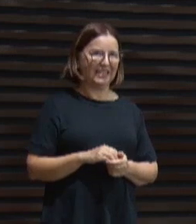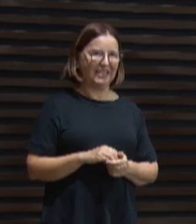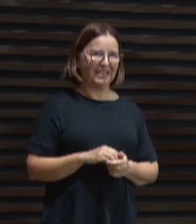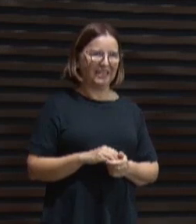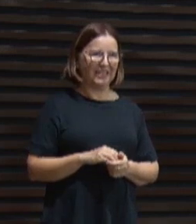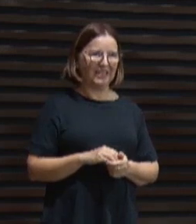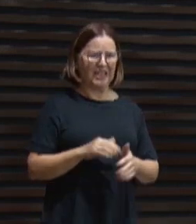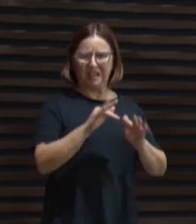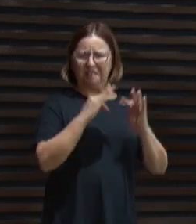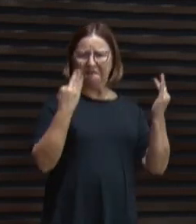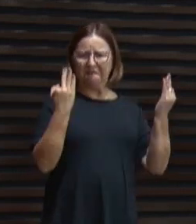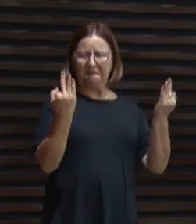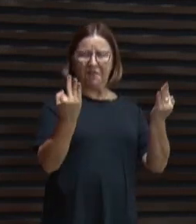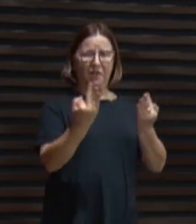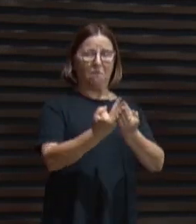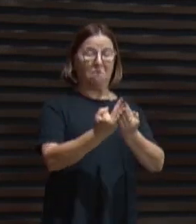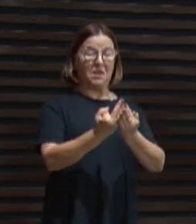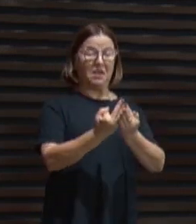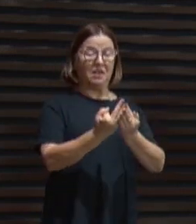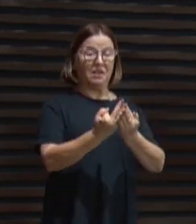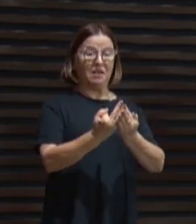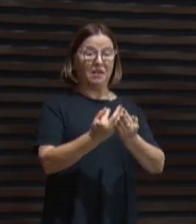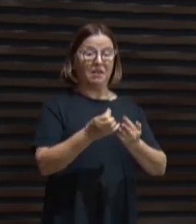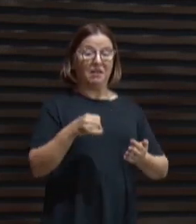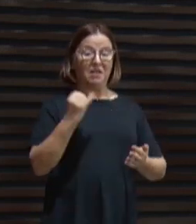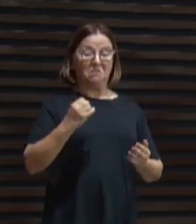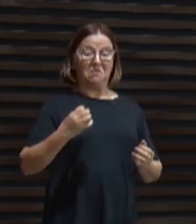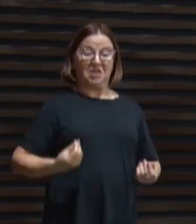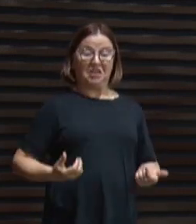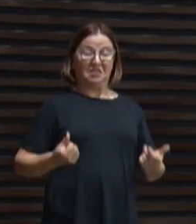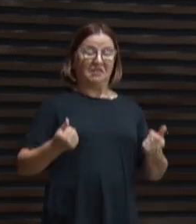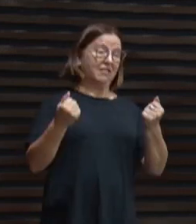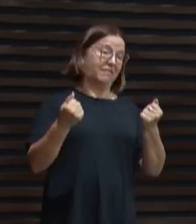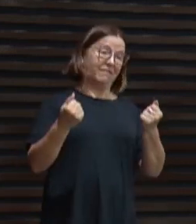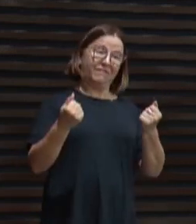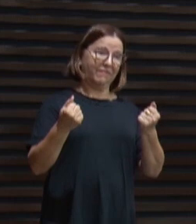nem famílias da alta sociedade.